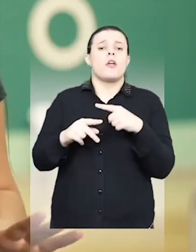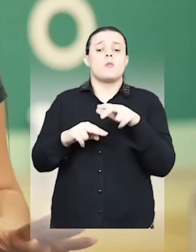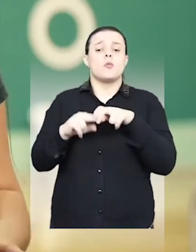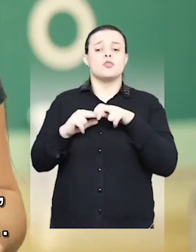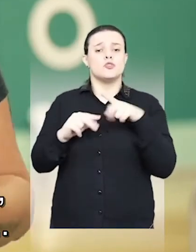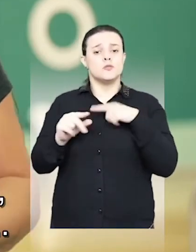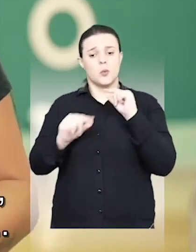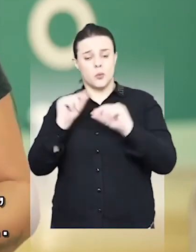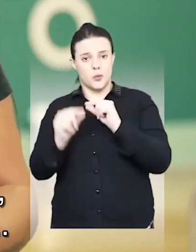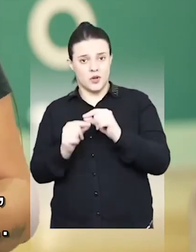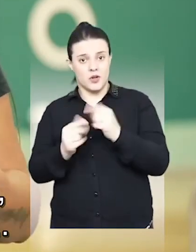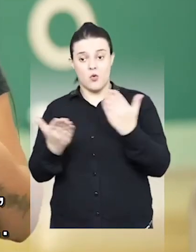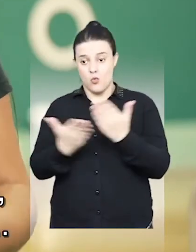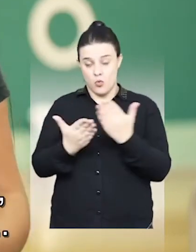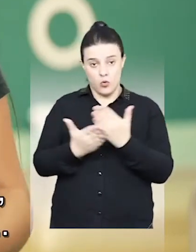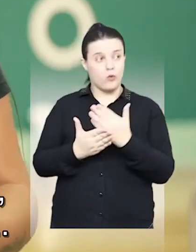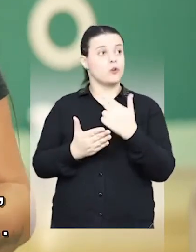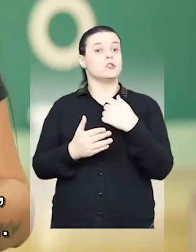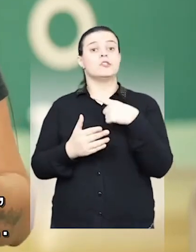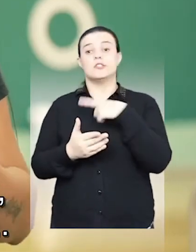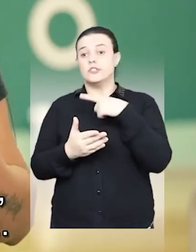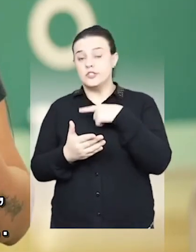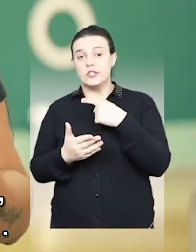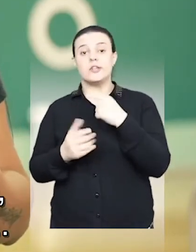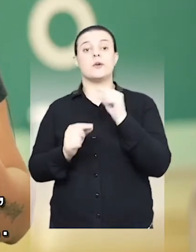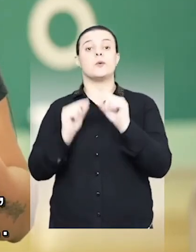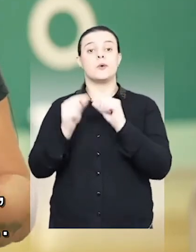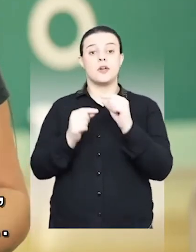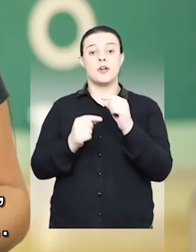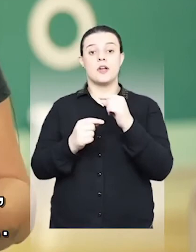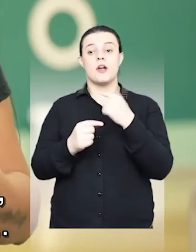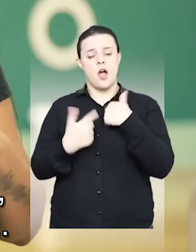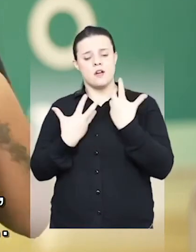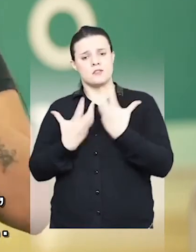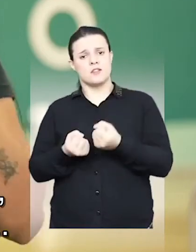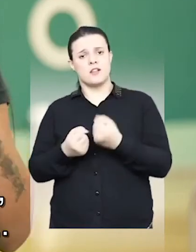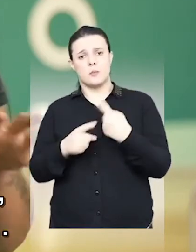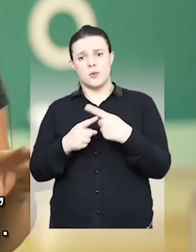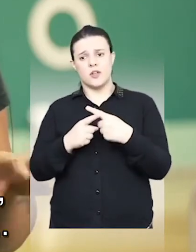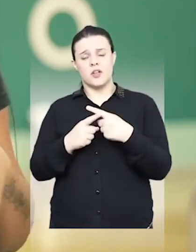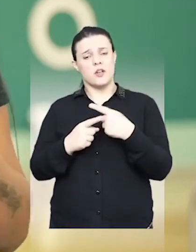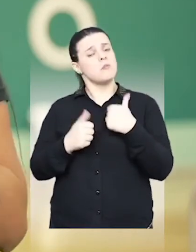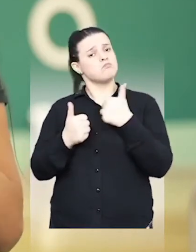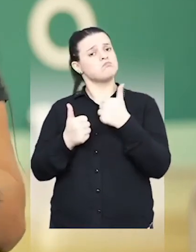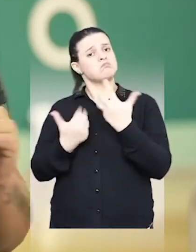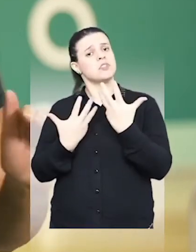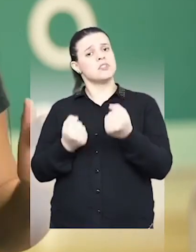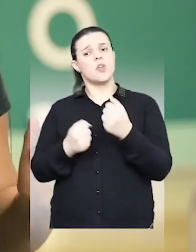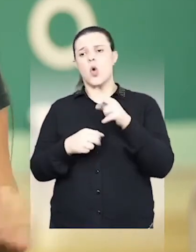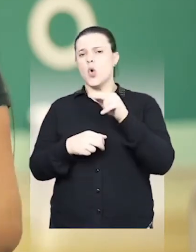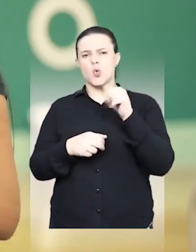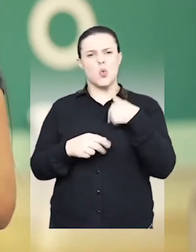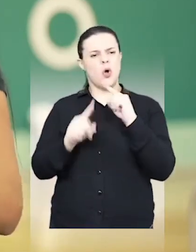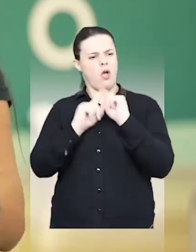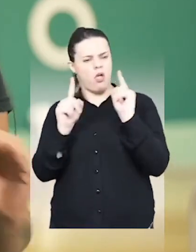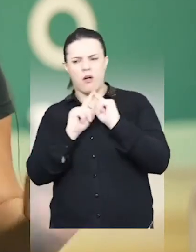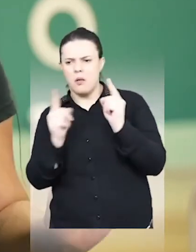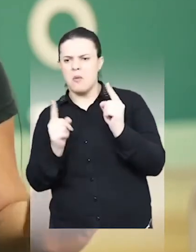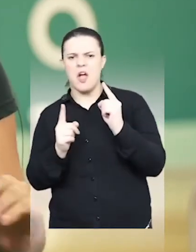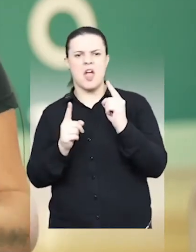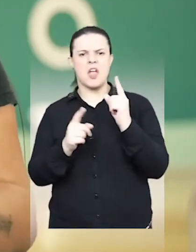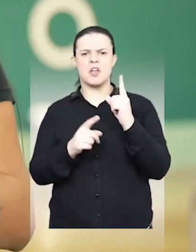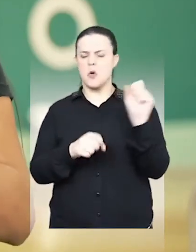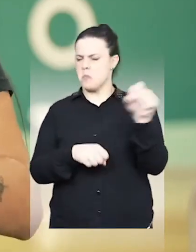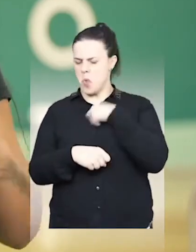porquê. Eu tinha que estar na cadeira hoje, eu tinha que levar a minha aceitação, porque eu me aceitei muito bem na cadeira, nunca